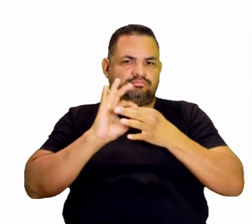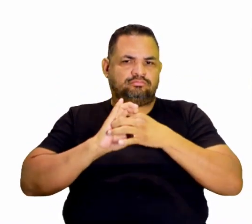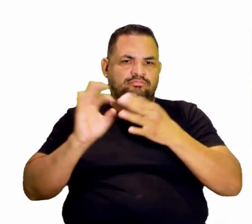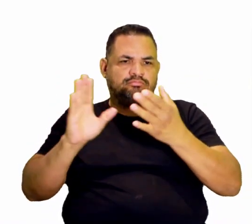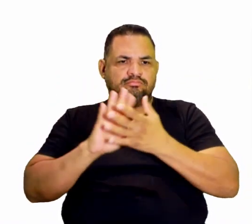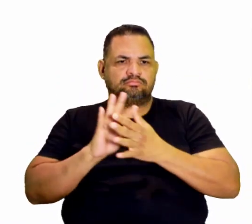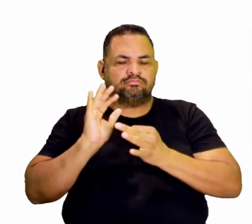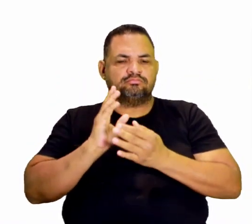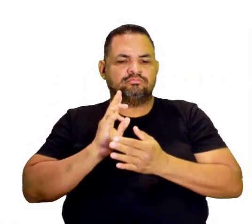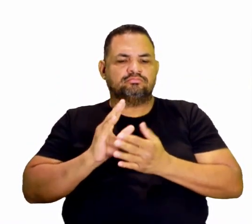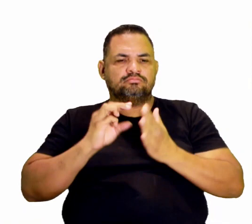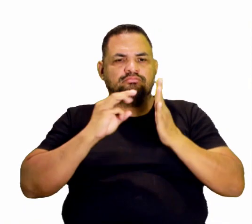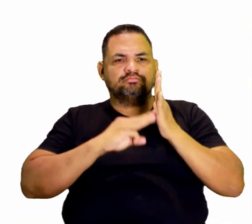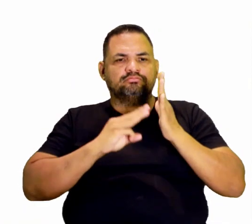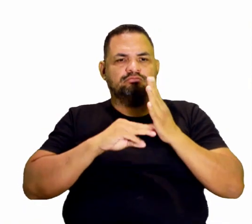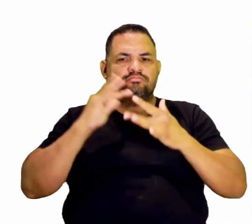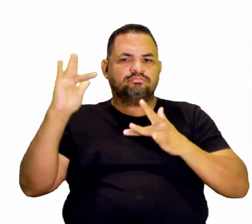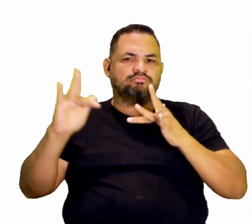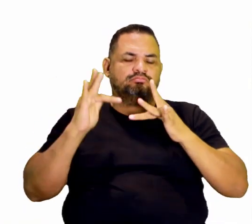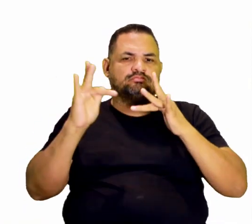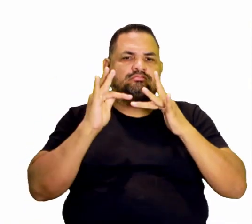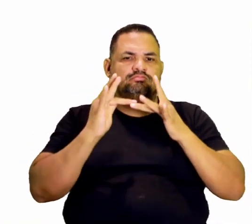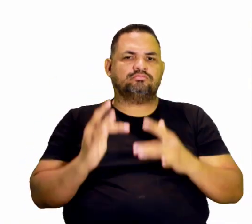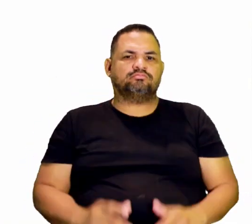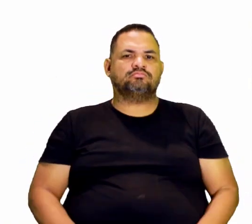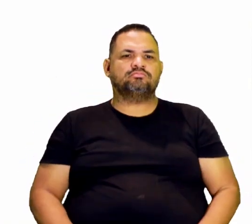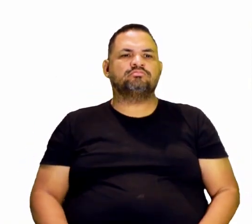abandonando gradativamente os modelos clássicos.